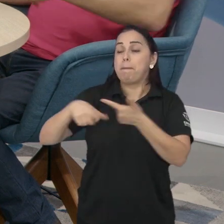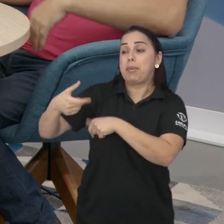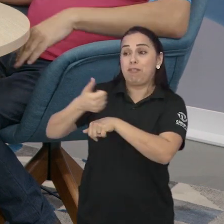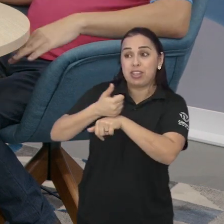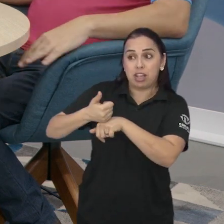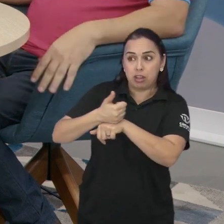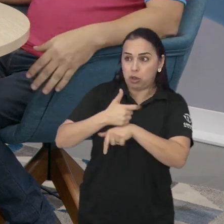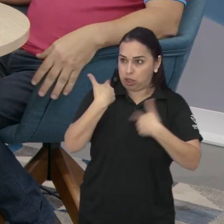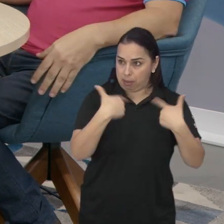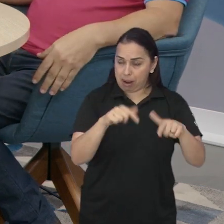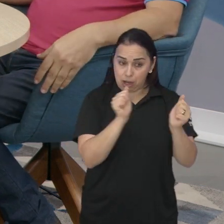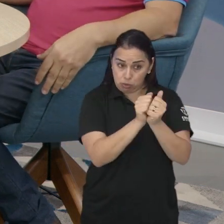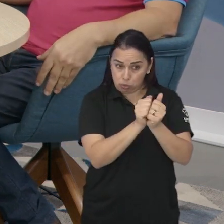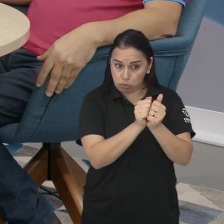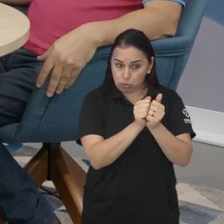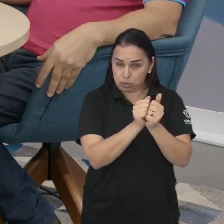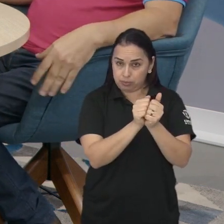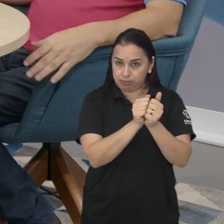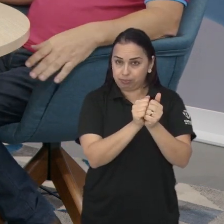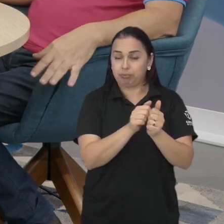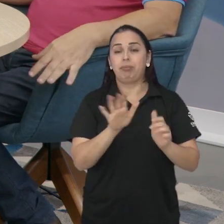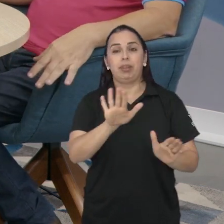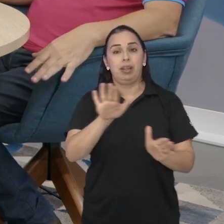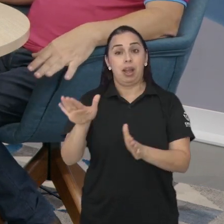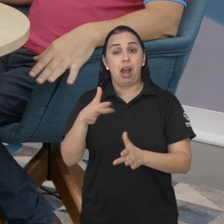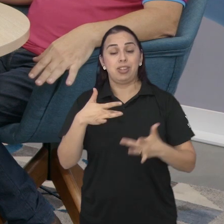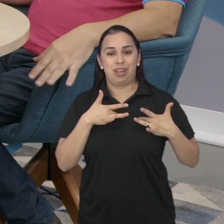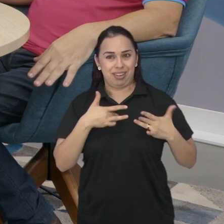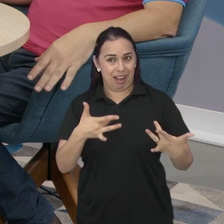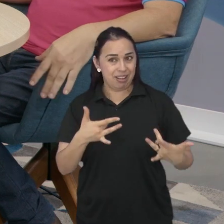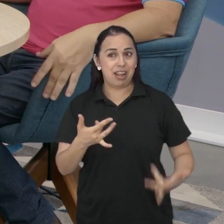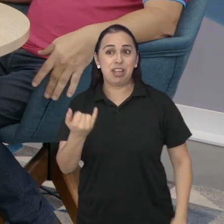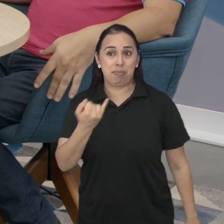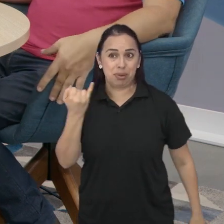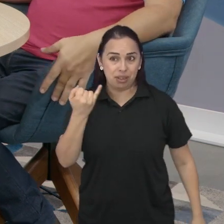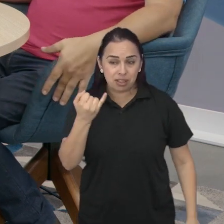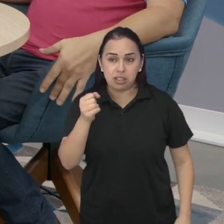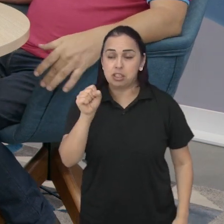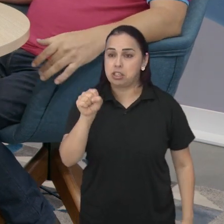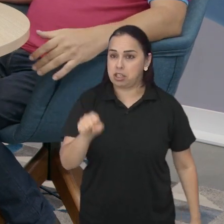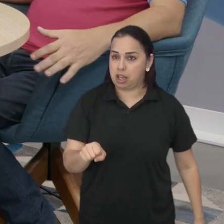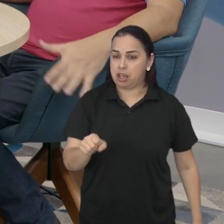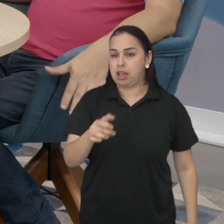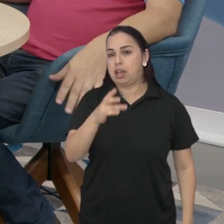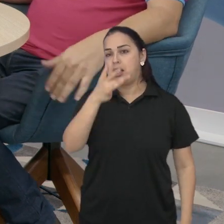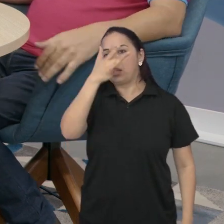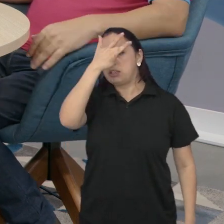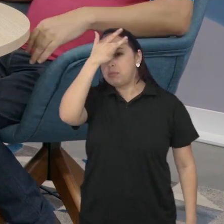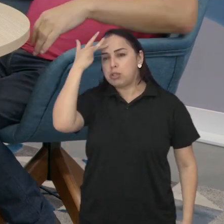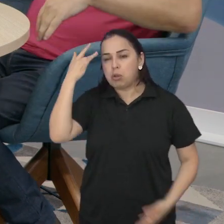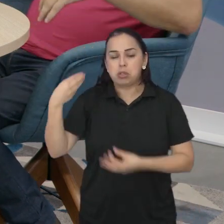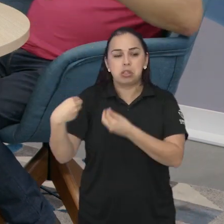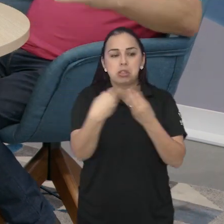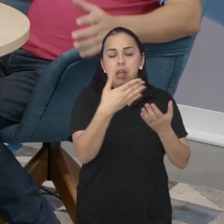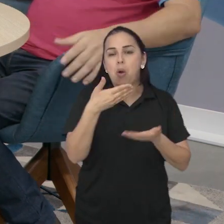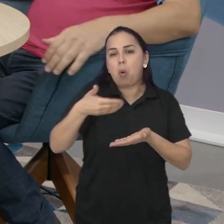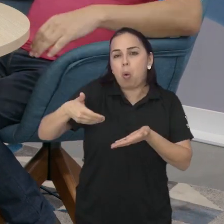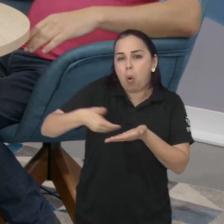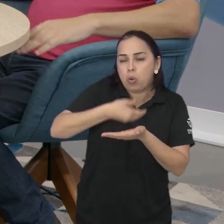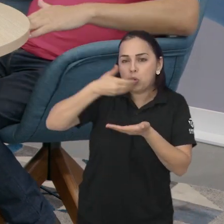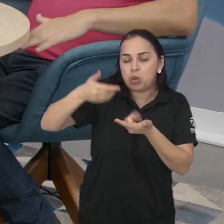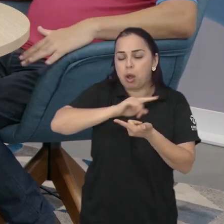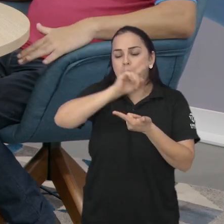atuam. Solidariedade é importante na rua? Sim, muito. A gente tem pessoas que entregam sopa, tem pessoas que entregam